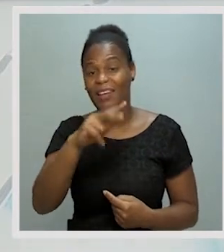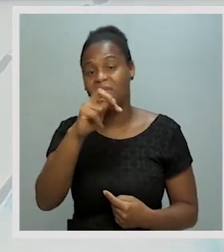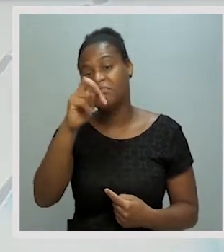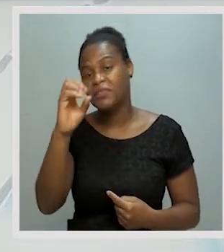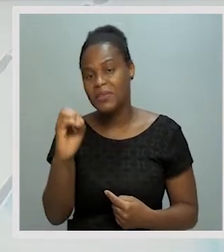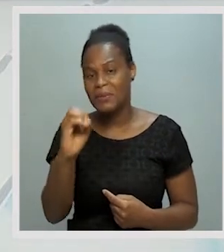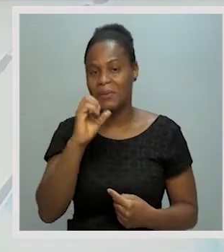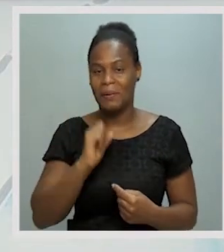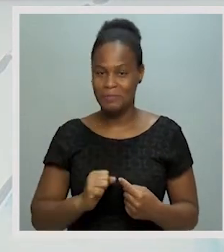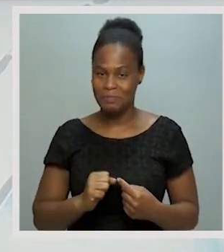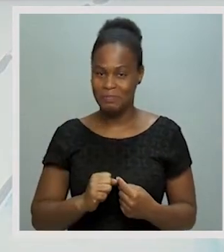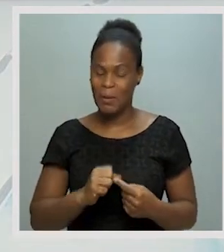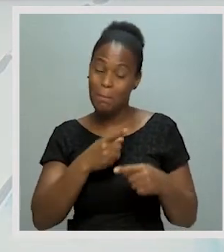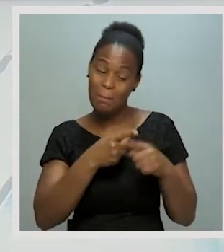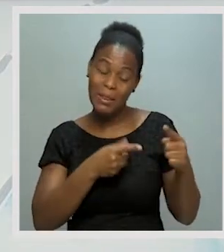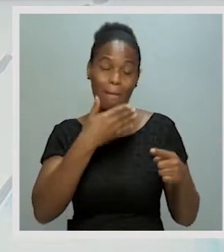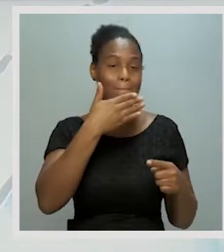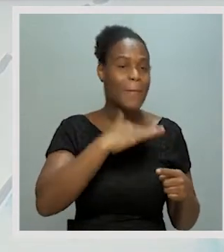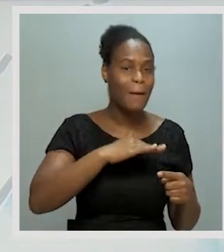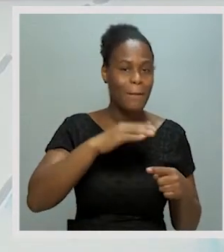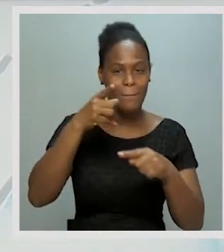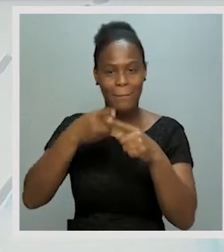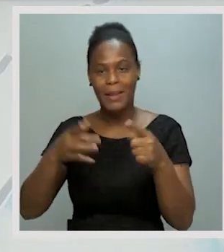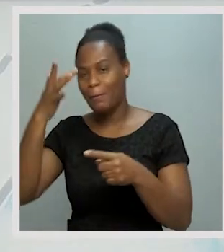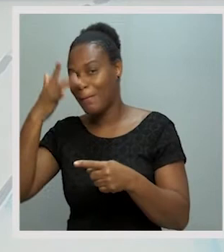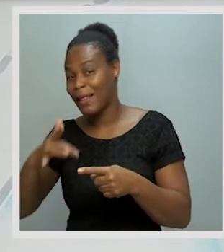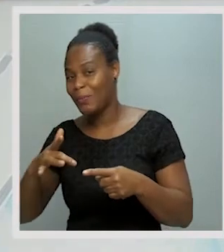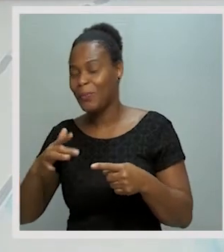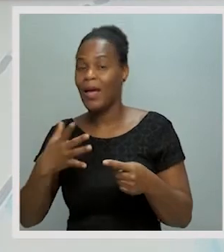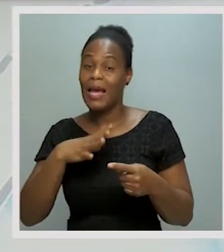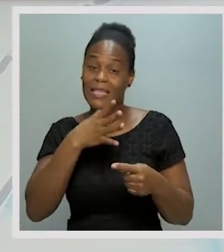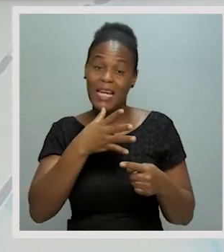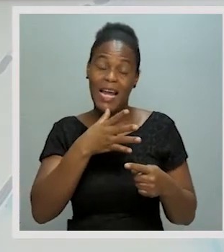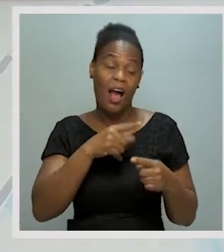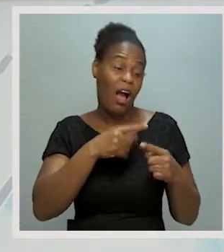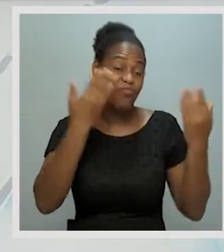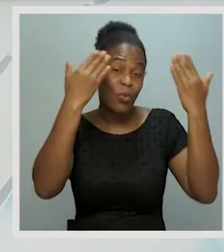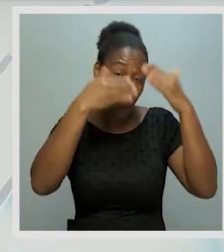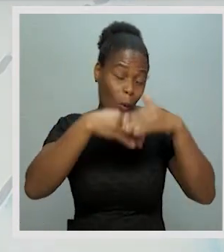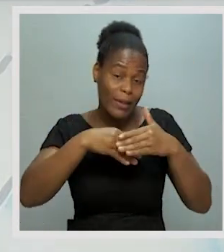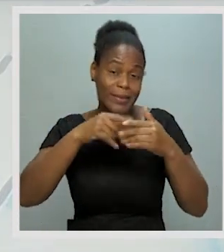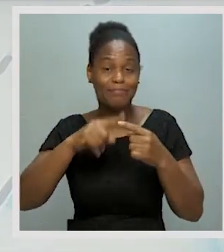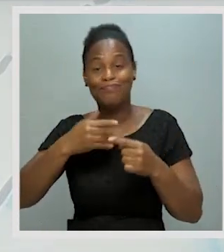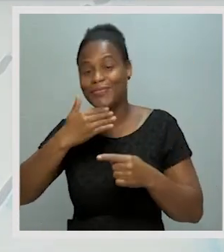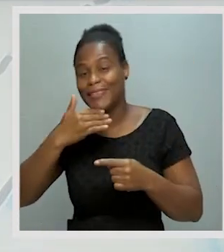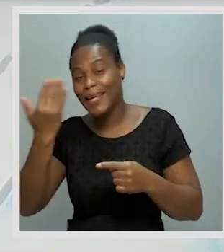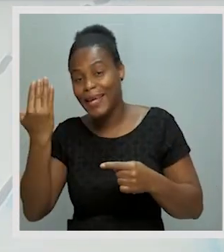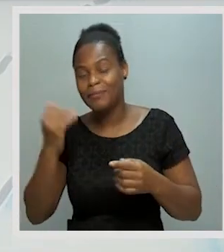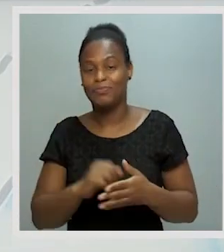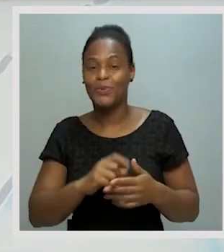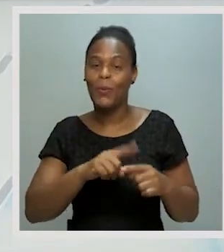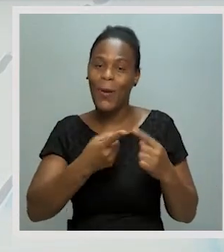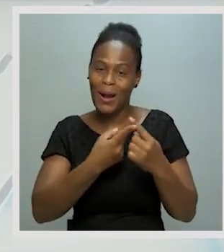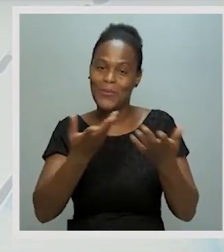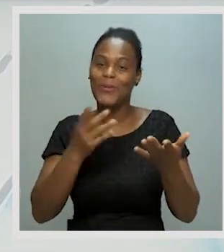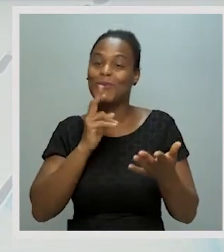30 dias. Metade brancos, metade pretos. Quer dizer, noite e dia. O